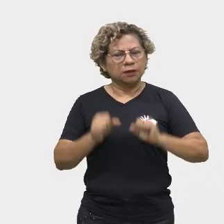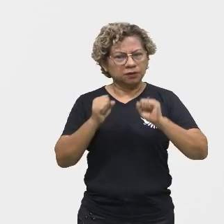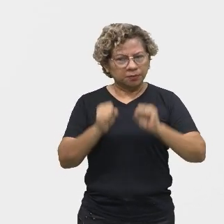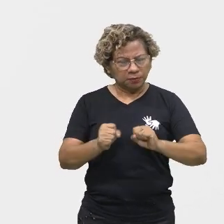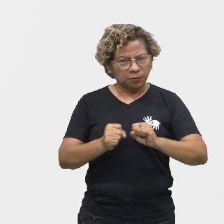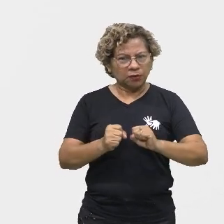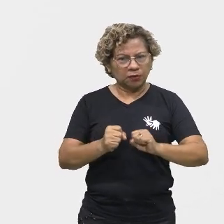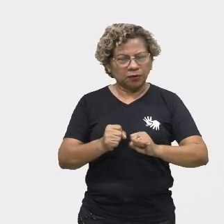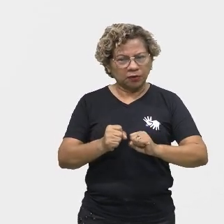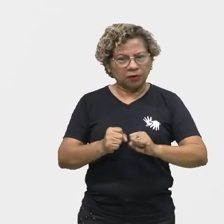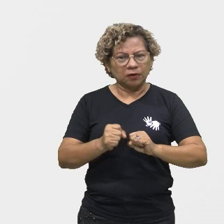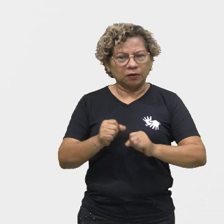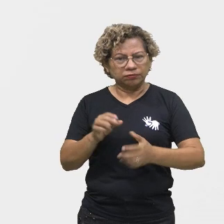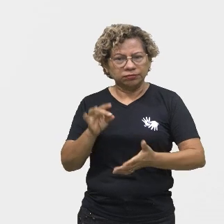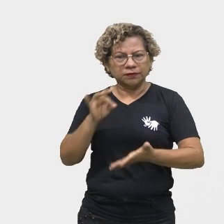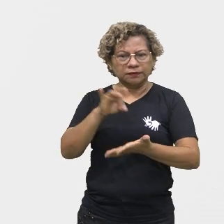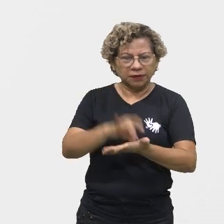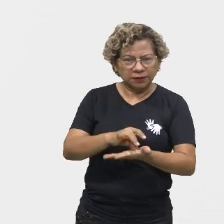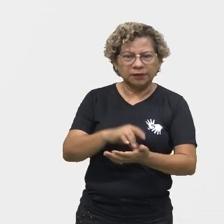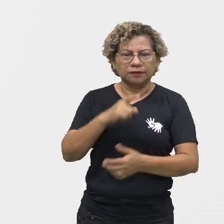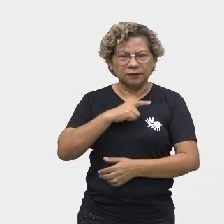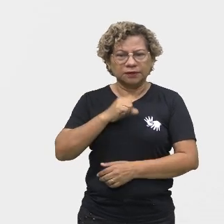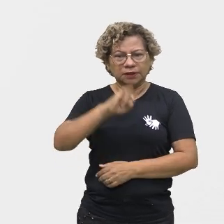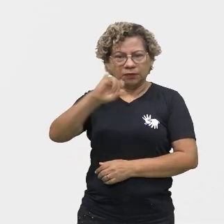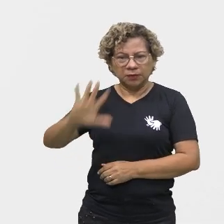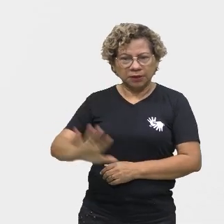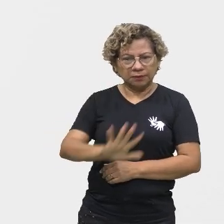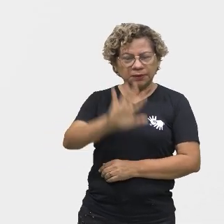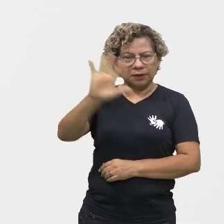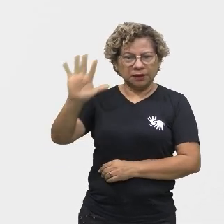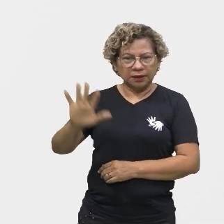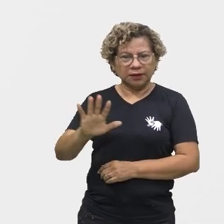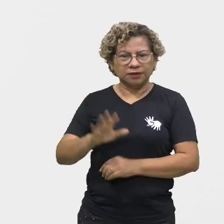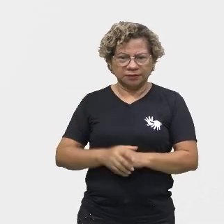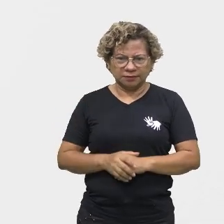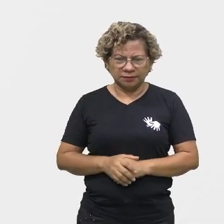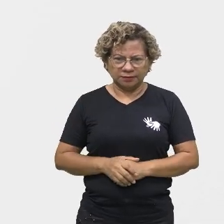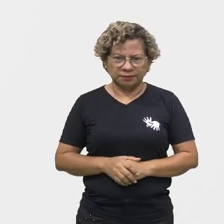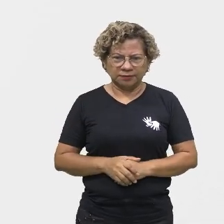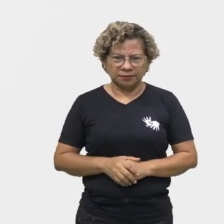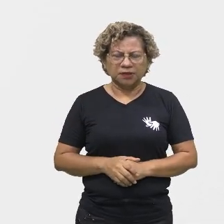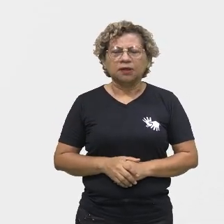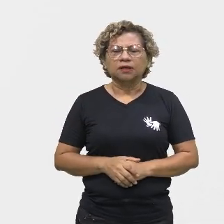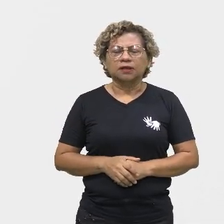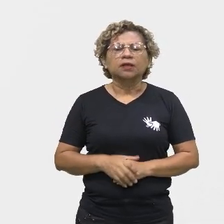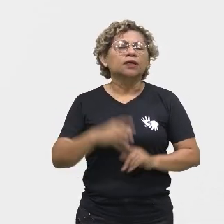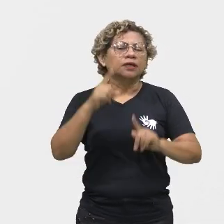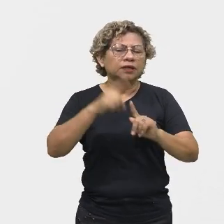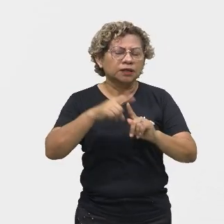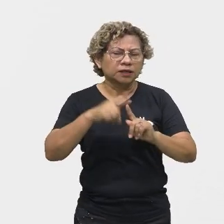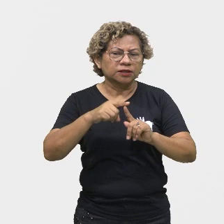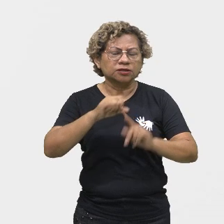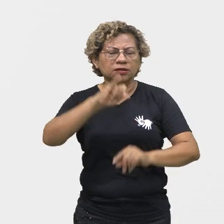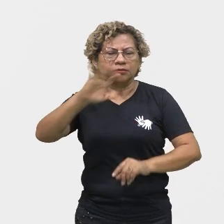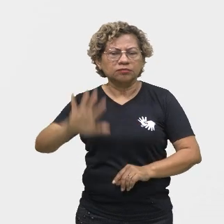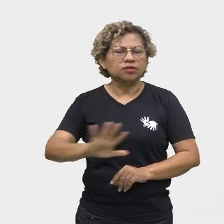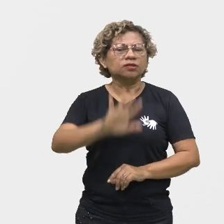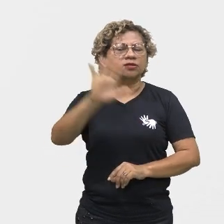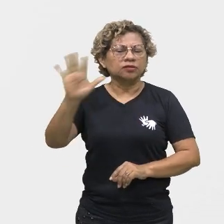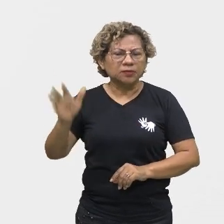obra como? Aí vocês têm a imagem da obra. Aí, será que é uma obra figurativa, é uma